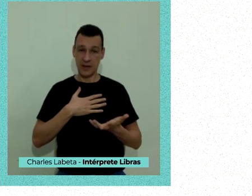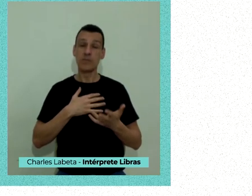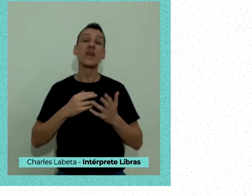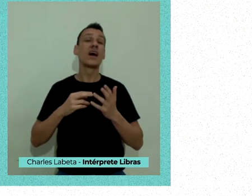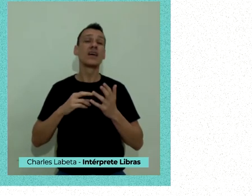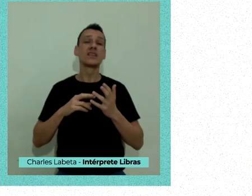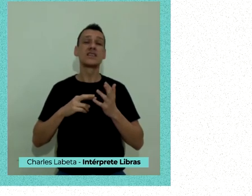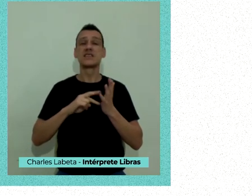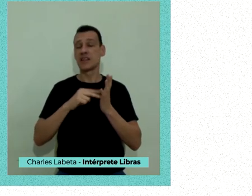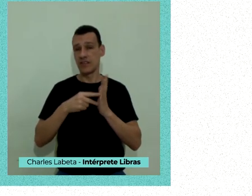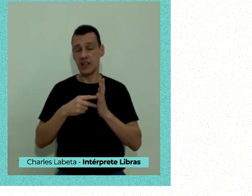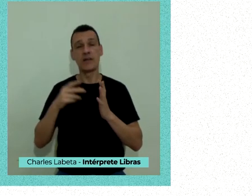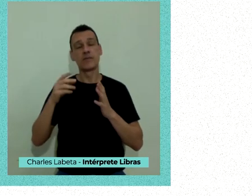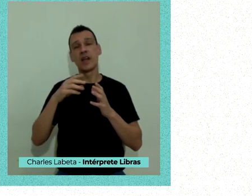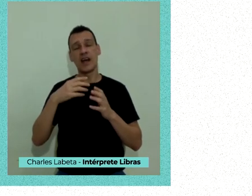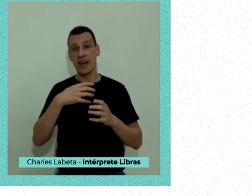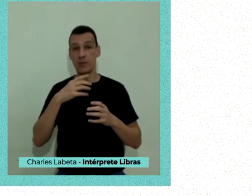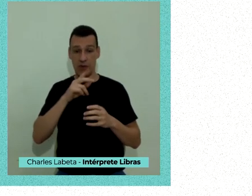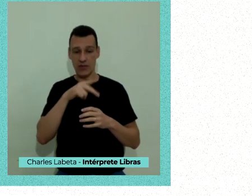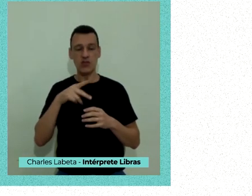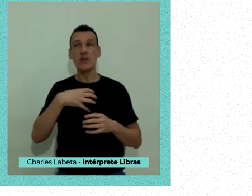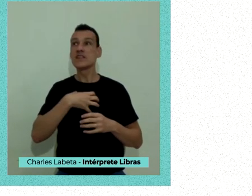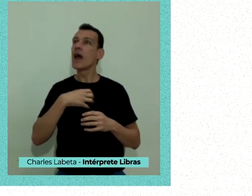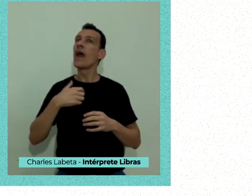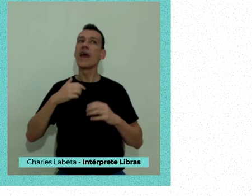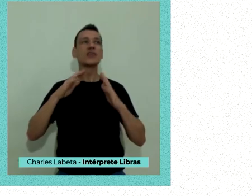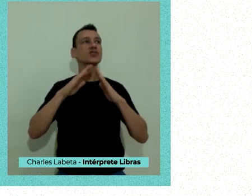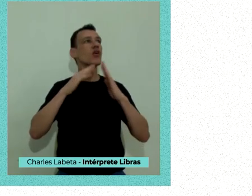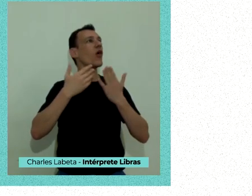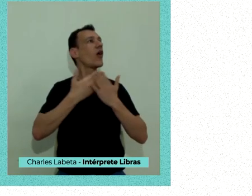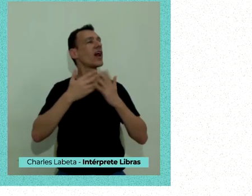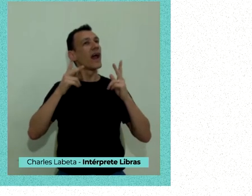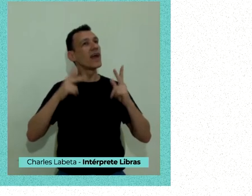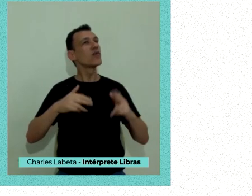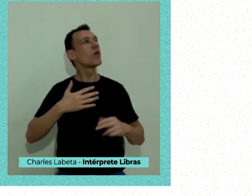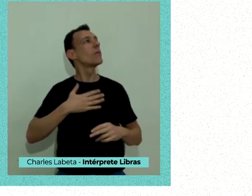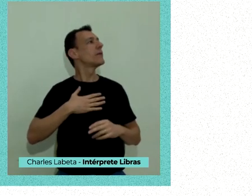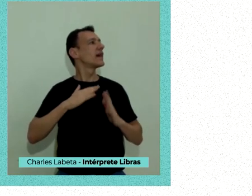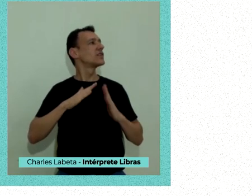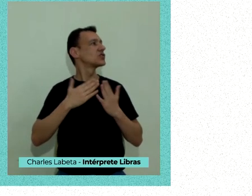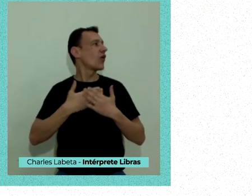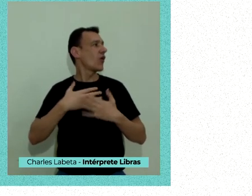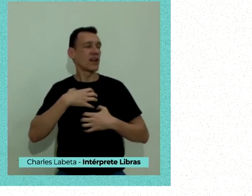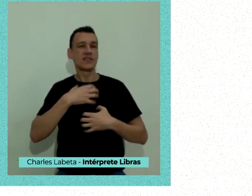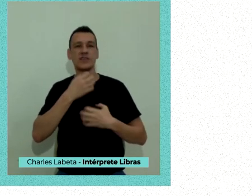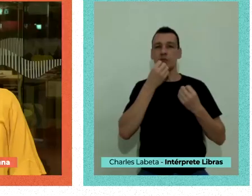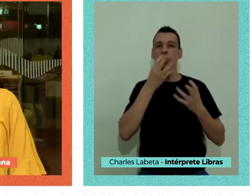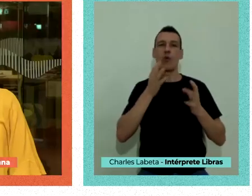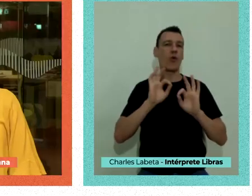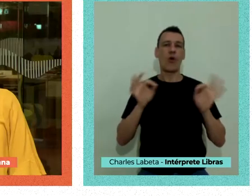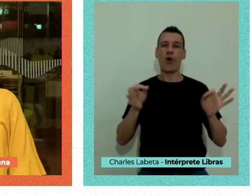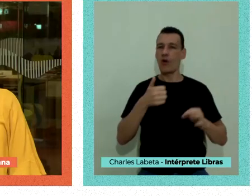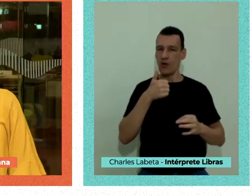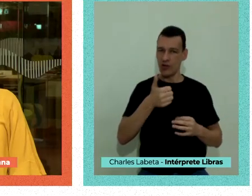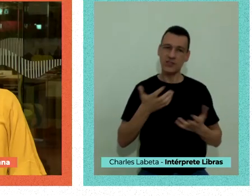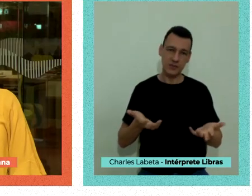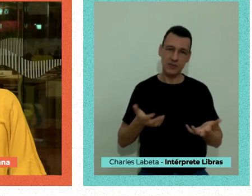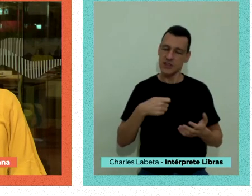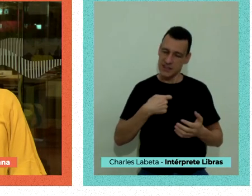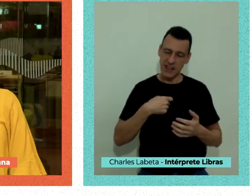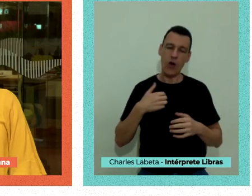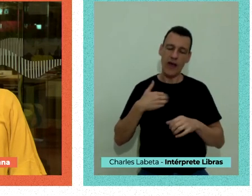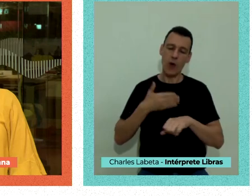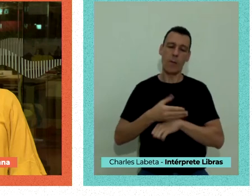do funcionário, do porteiro, da criança, do aluno, da família, que chega na escola e se sente parte. Então,